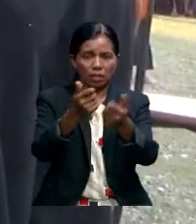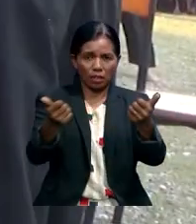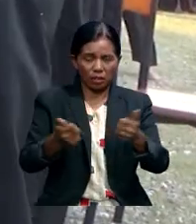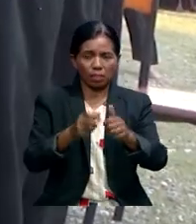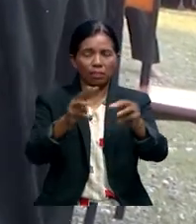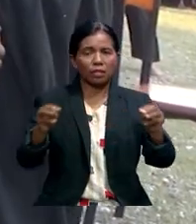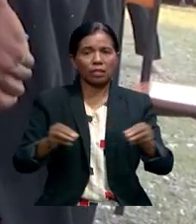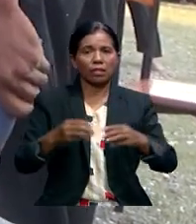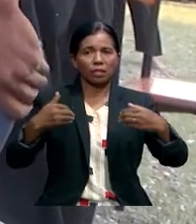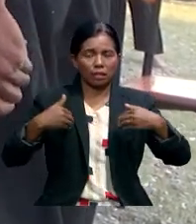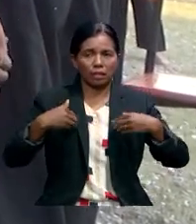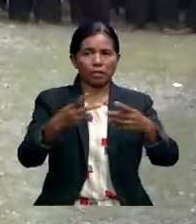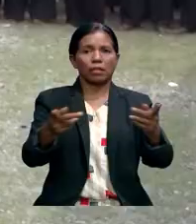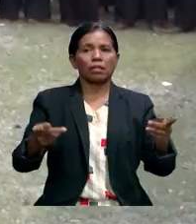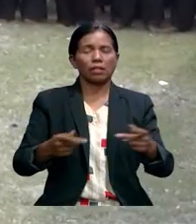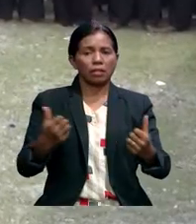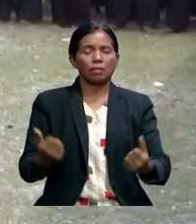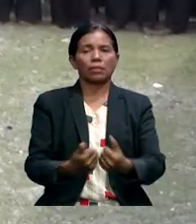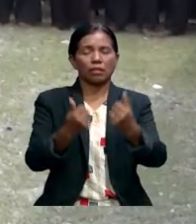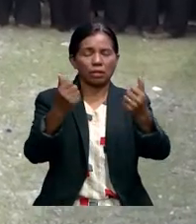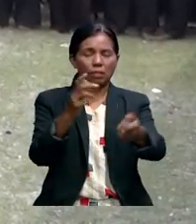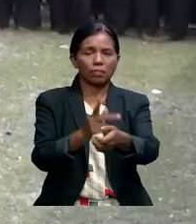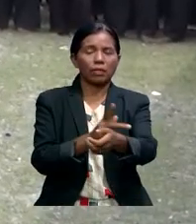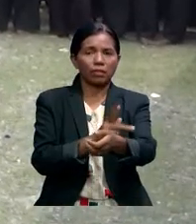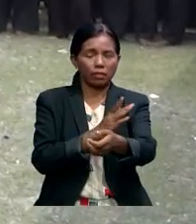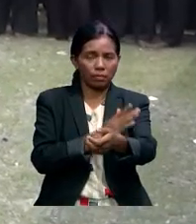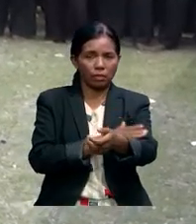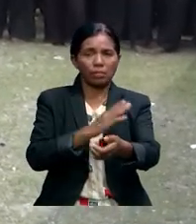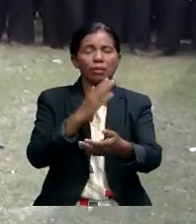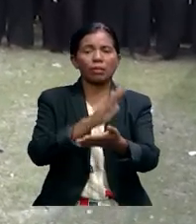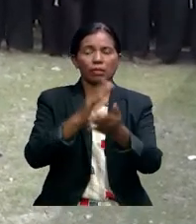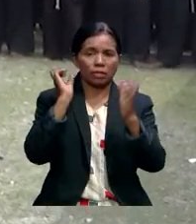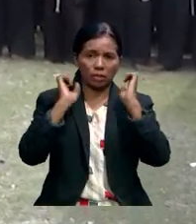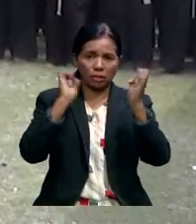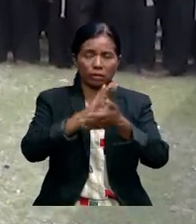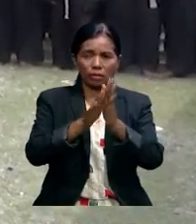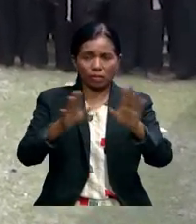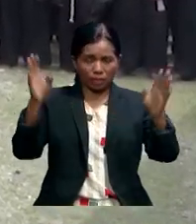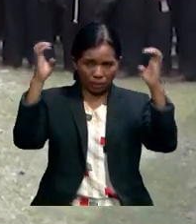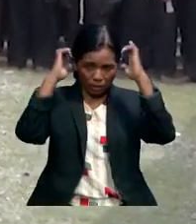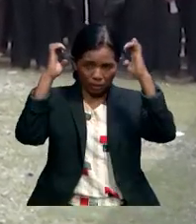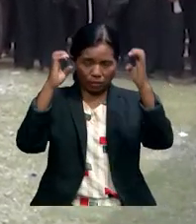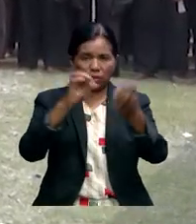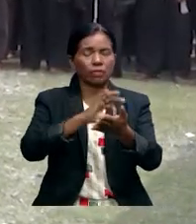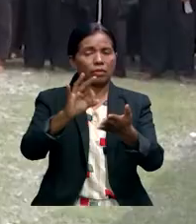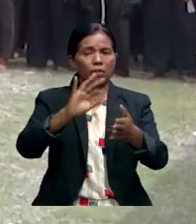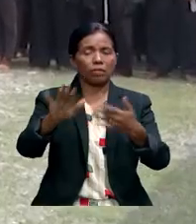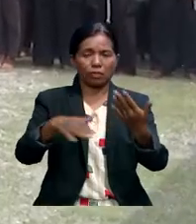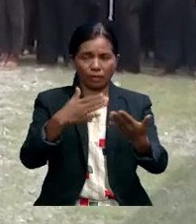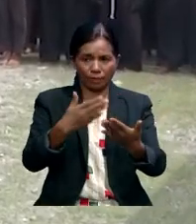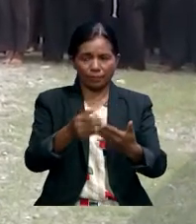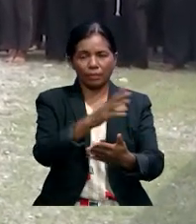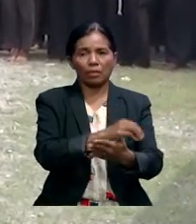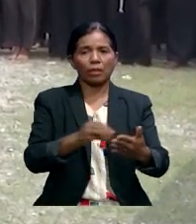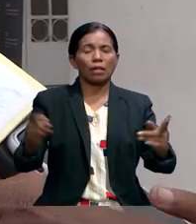nian e hadei contexto desportivo pode promover exercício saudável no contribui ba educação no formação cívica no